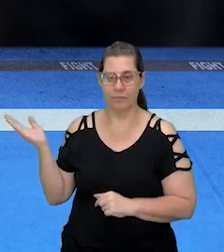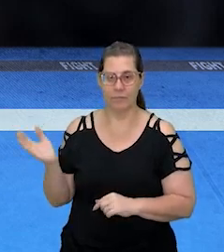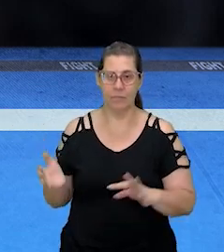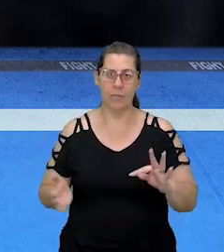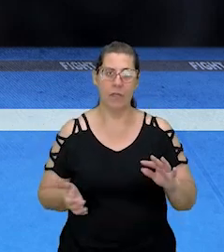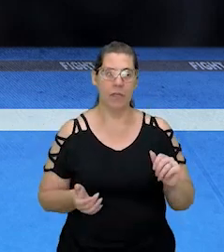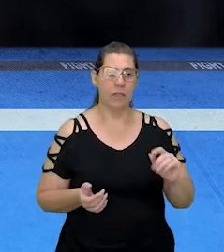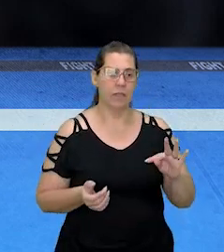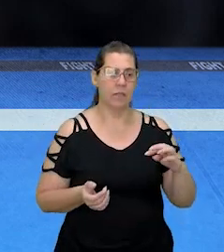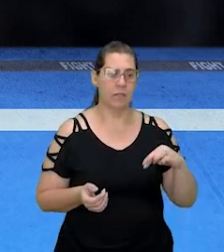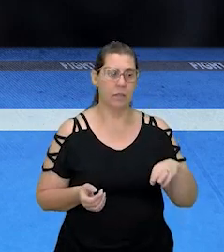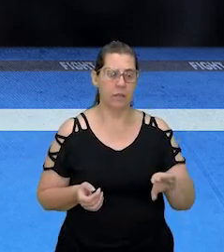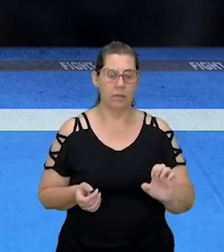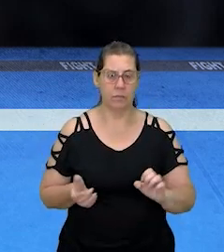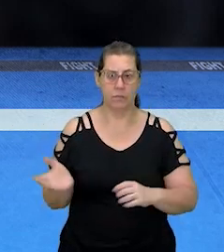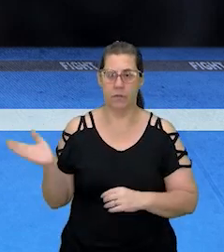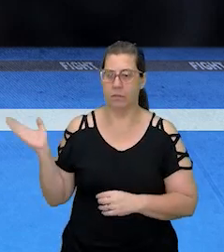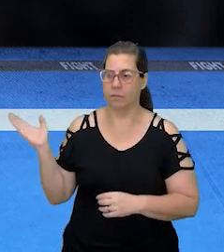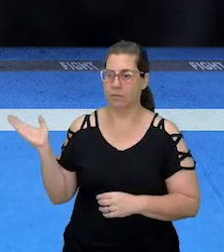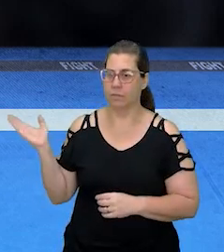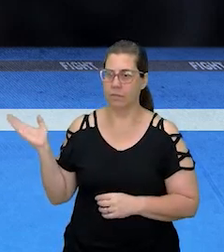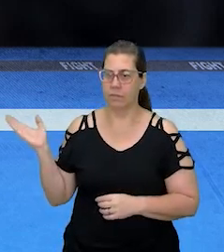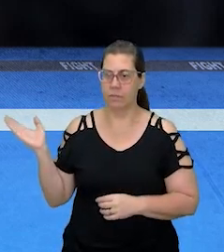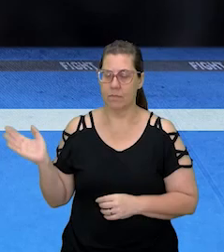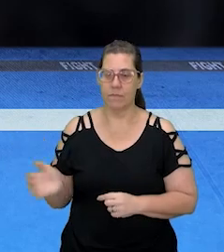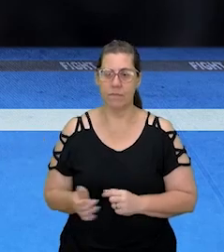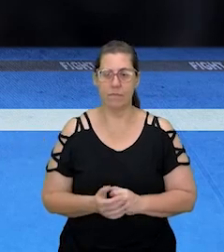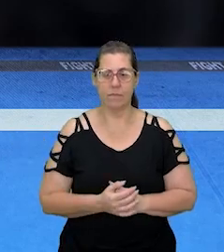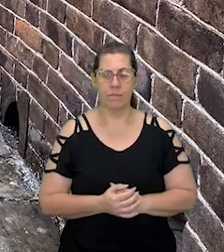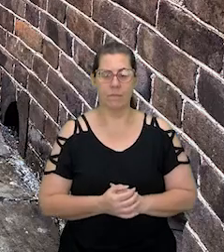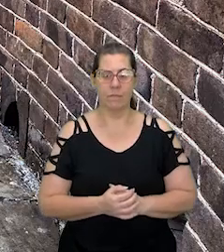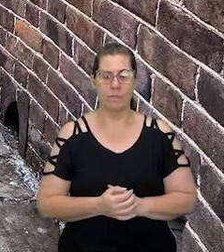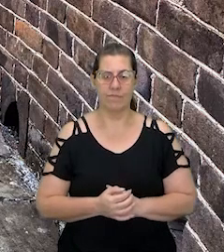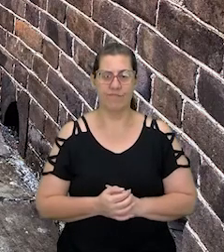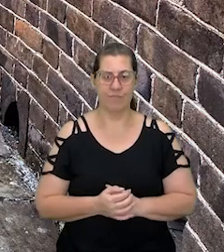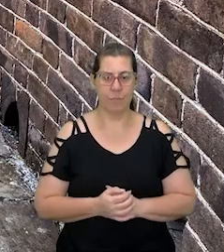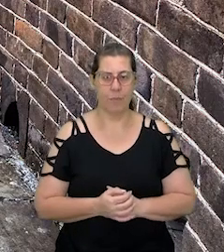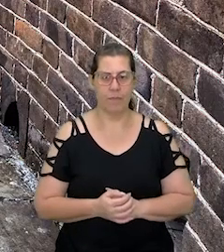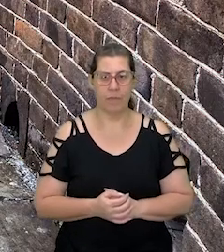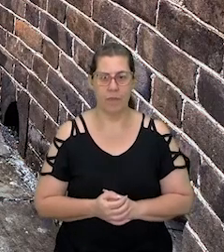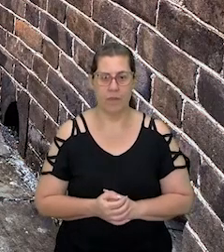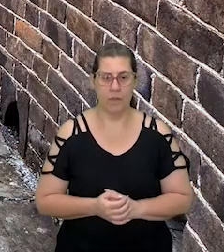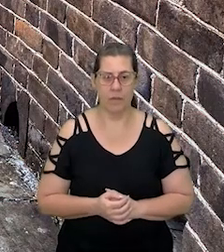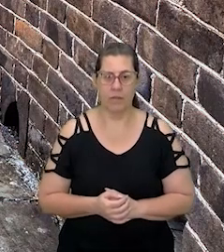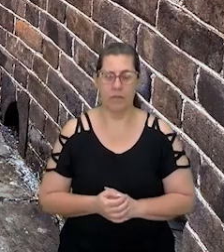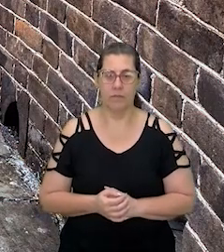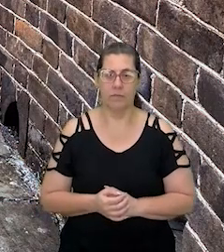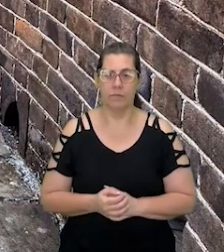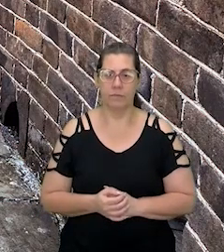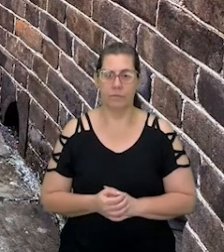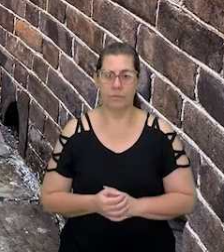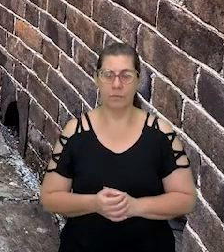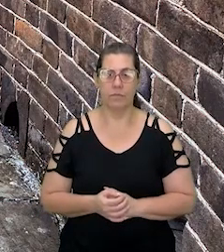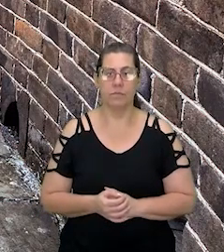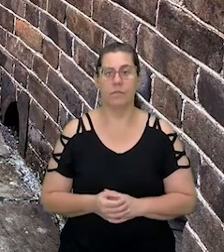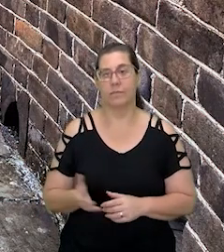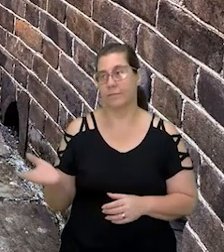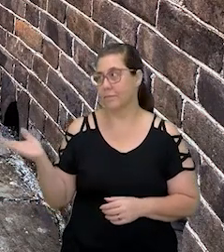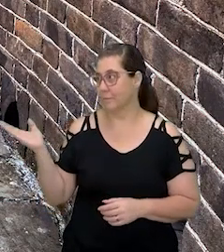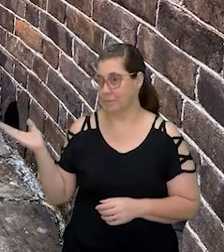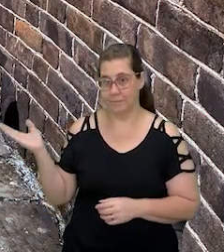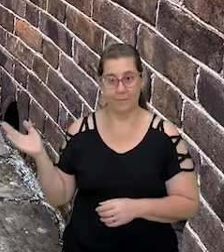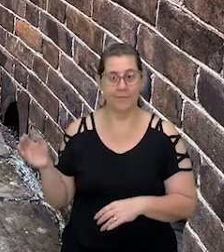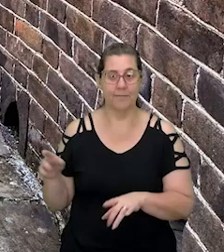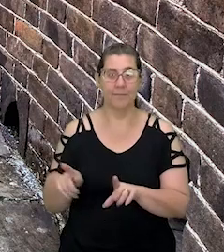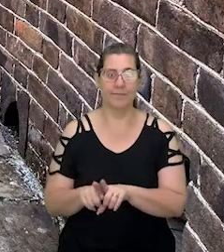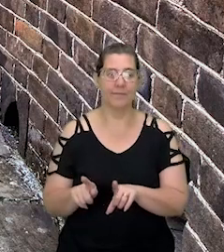mesmo, que a gente vai falar um pouquinho da questão da segurança, Sim. né? Da luta no tatame. Tem mais? Olha só. Nós poderíamos lutar aí, hein?